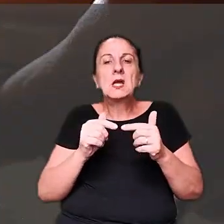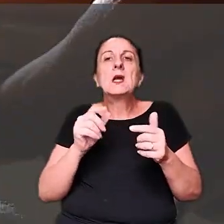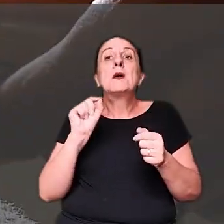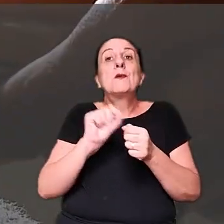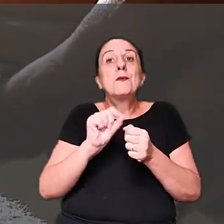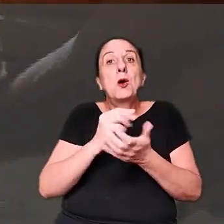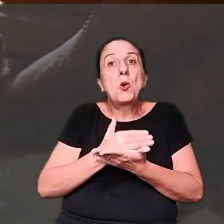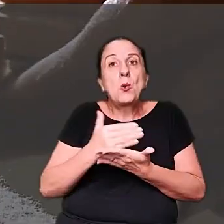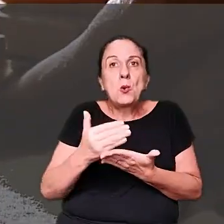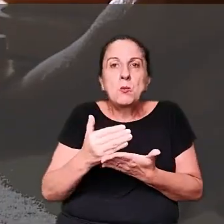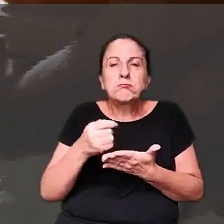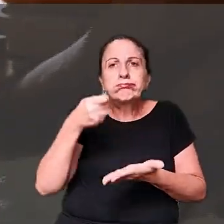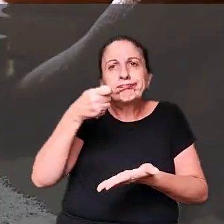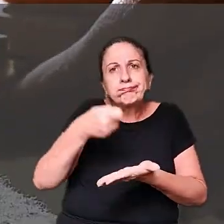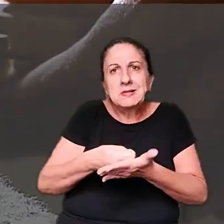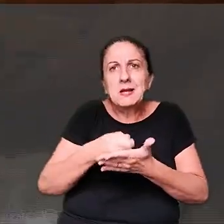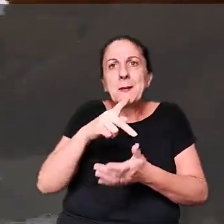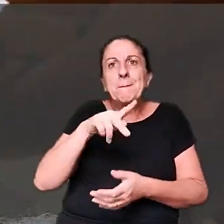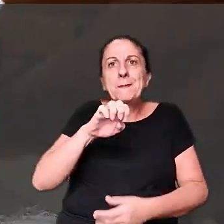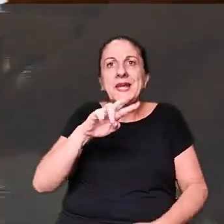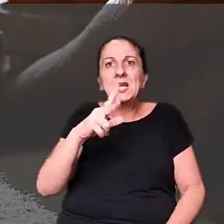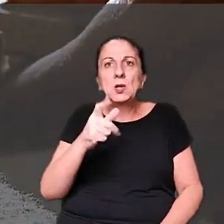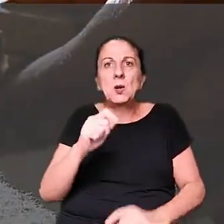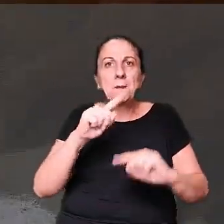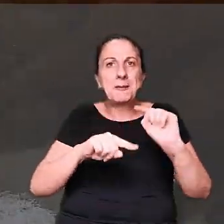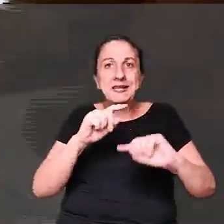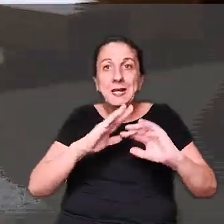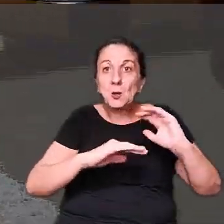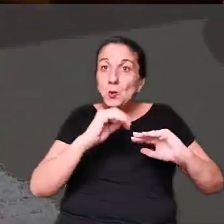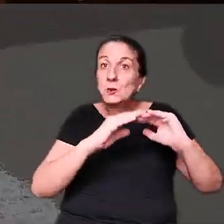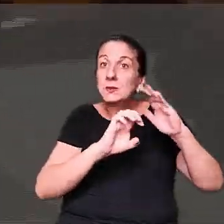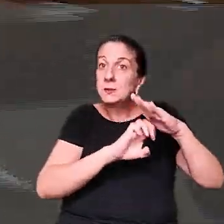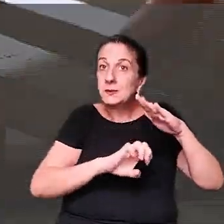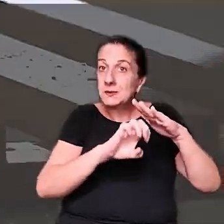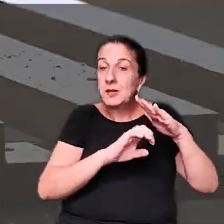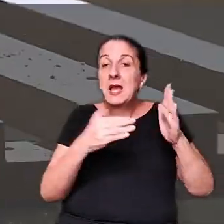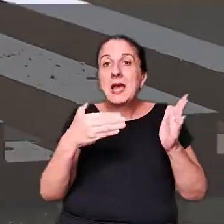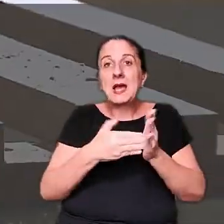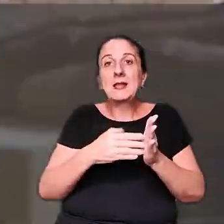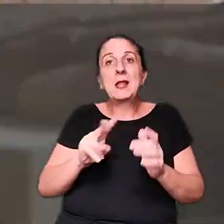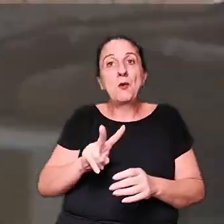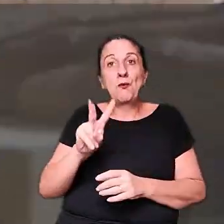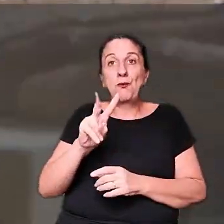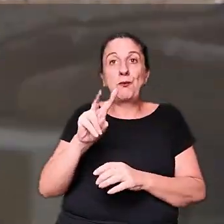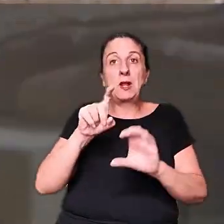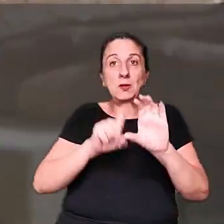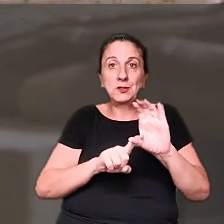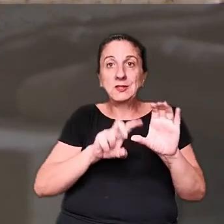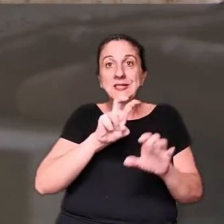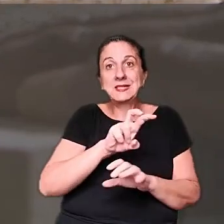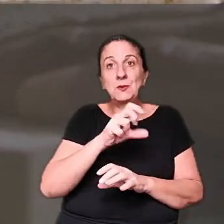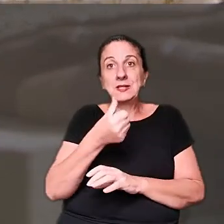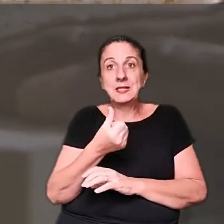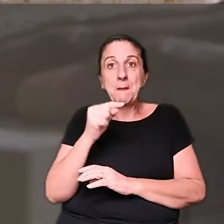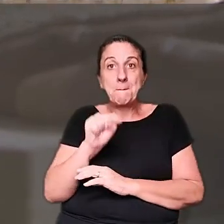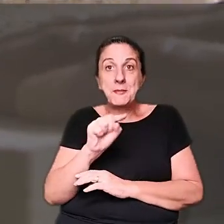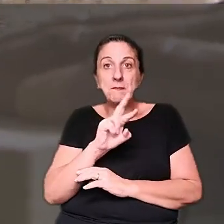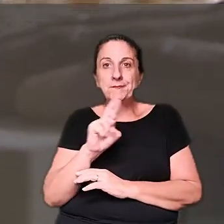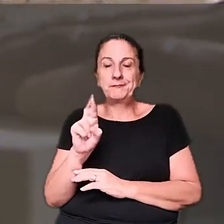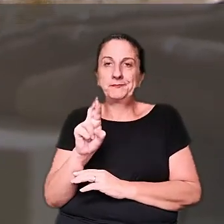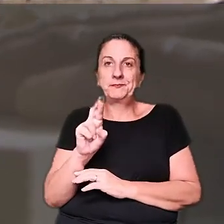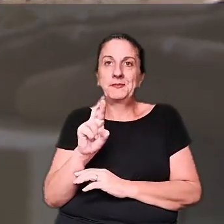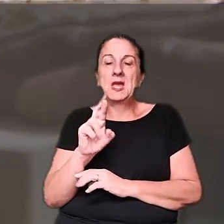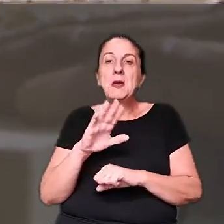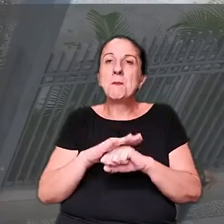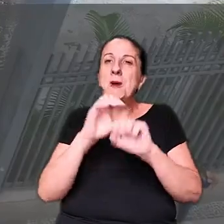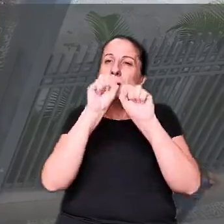trabalhistas. Na fase de execução, foi determinada a penhora de material de construção da empresa até o valor da dívida, de R$ 56